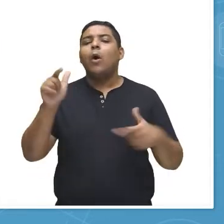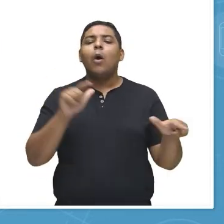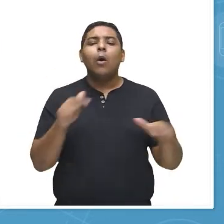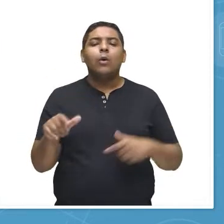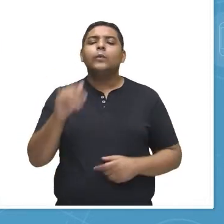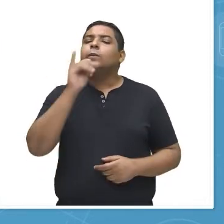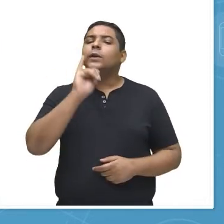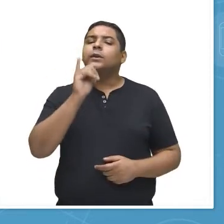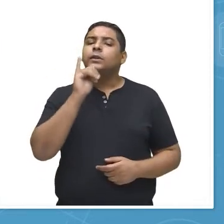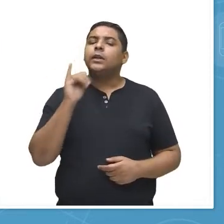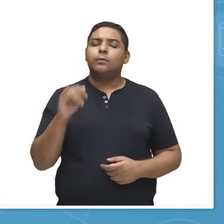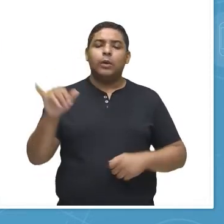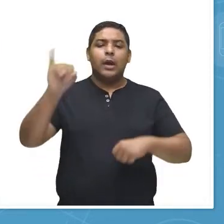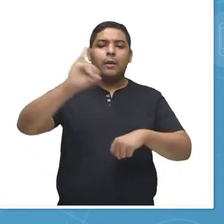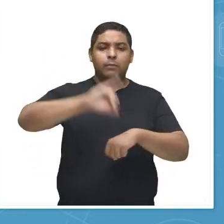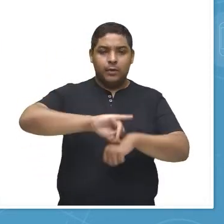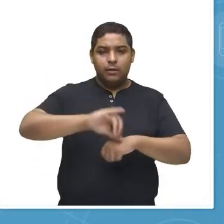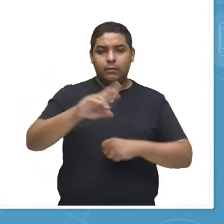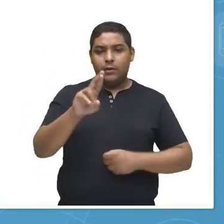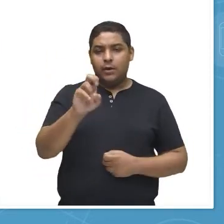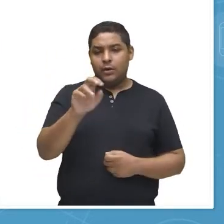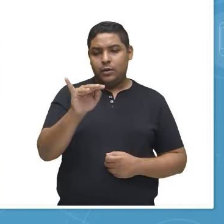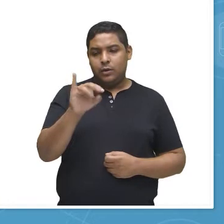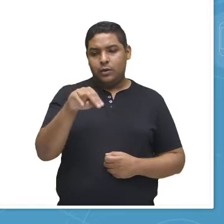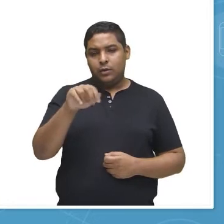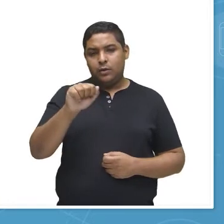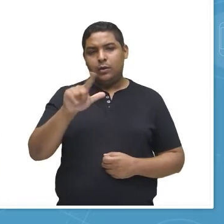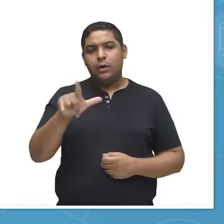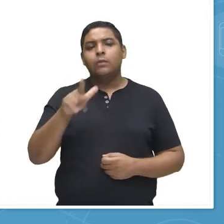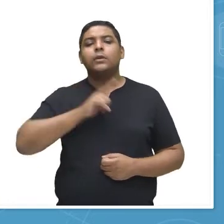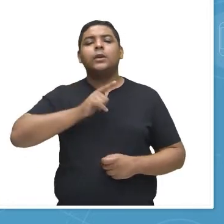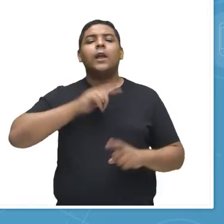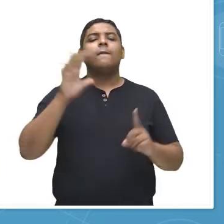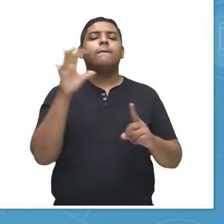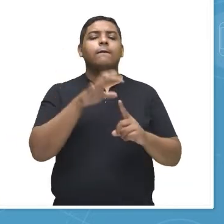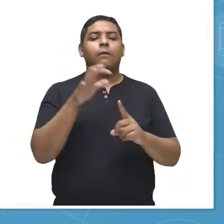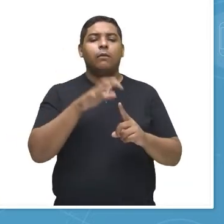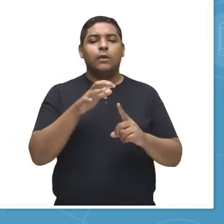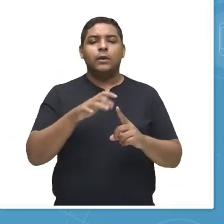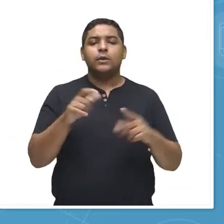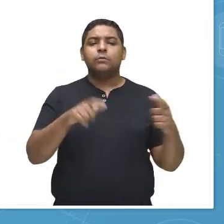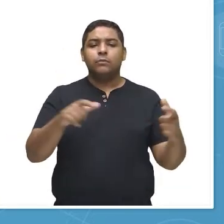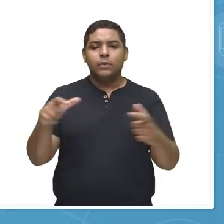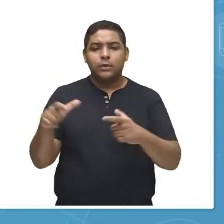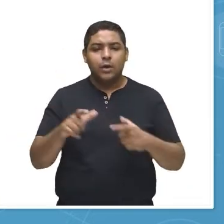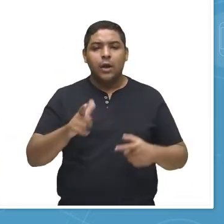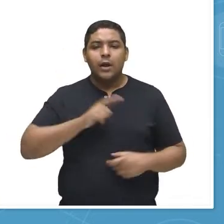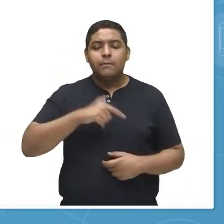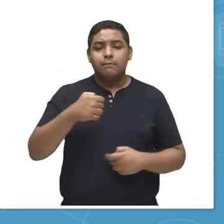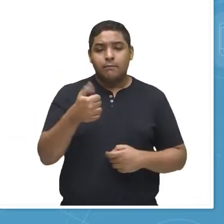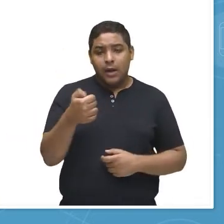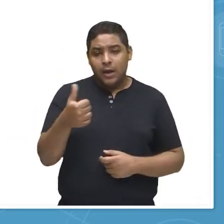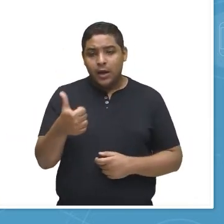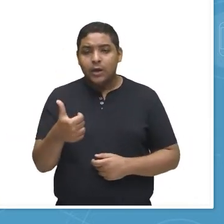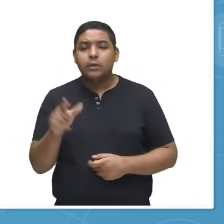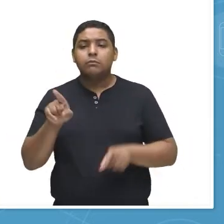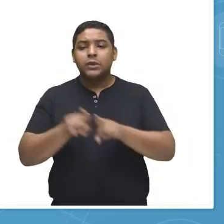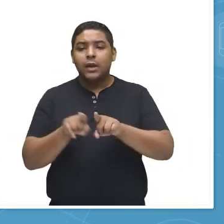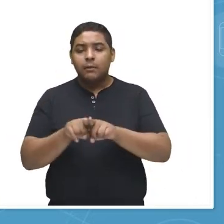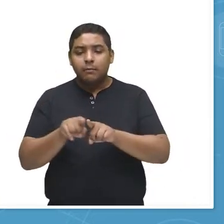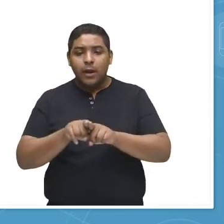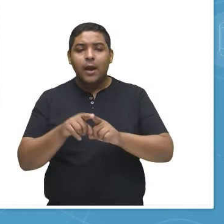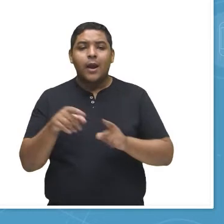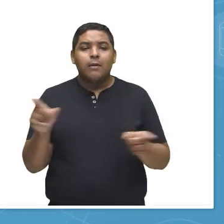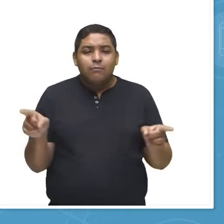regional. Exerce influências numa região, assim como as pequenas e médias cidades do país. No